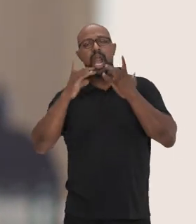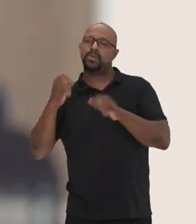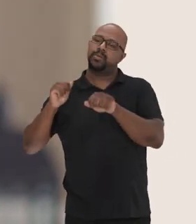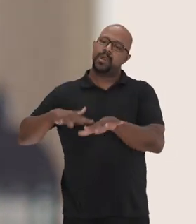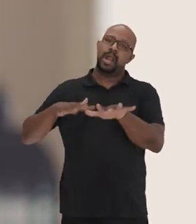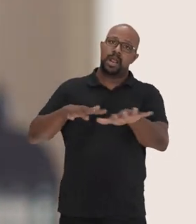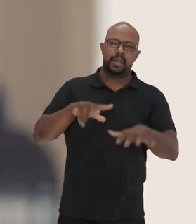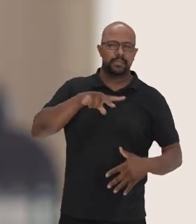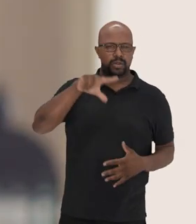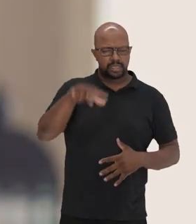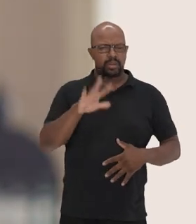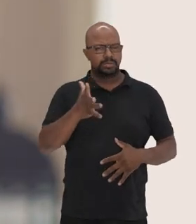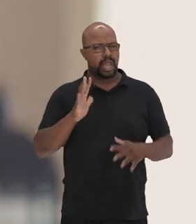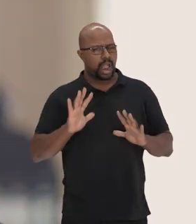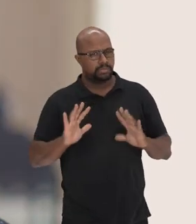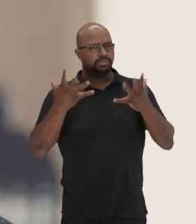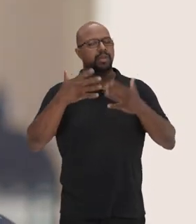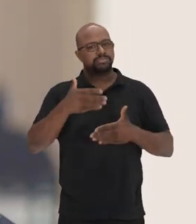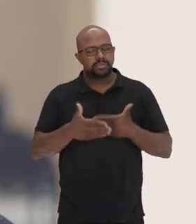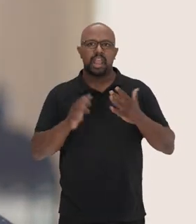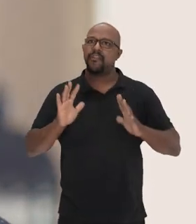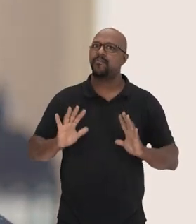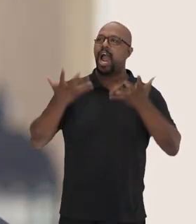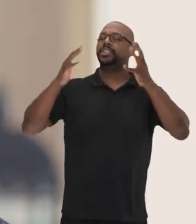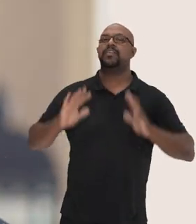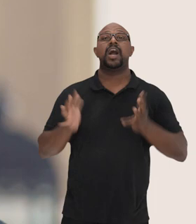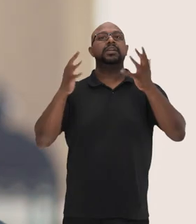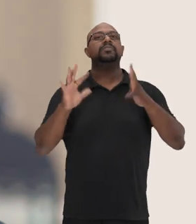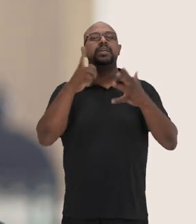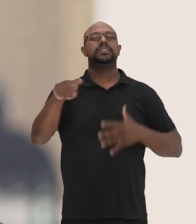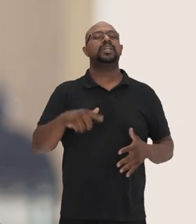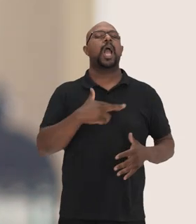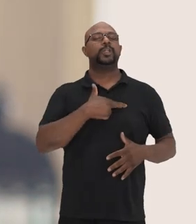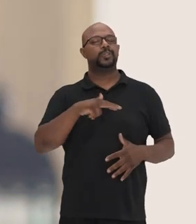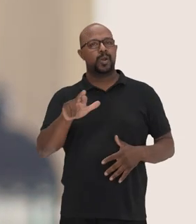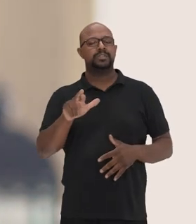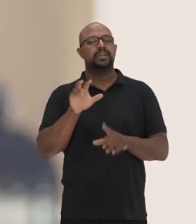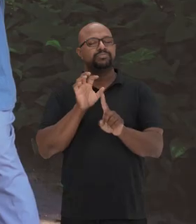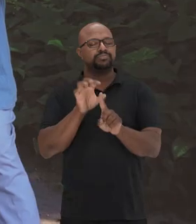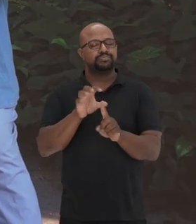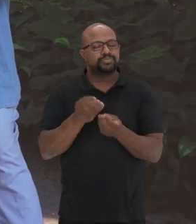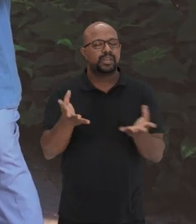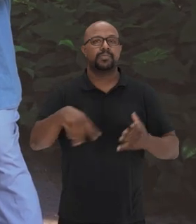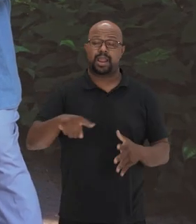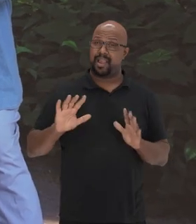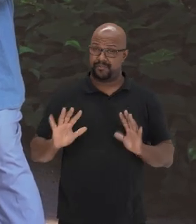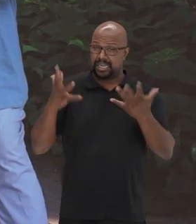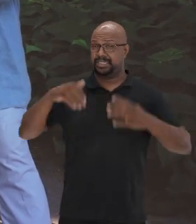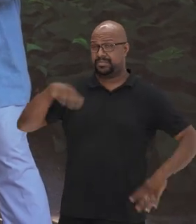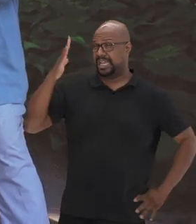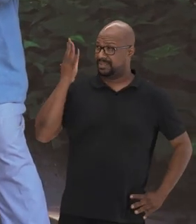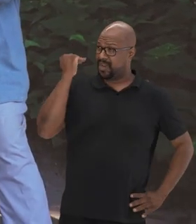Portugal já comemorava assim as suas festividades e assim Os Religiosos trouxeram para cá a festa mais